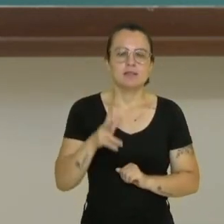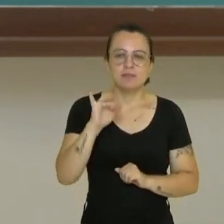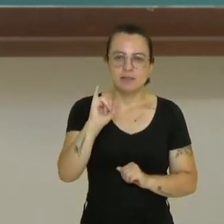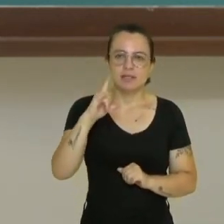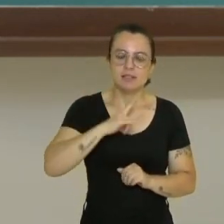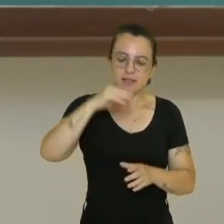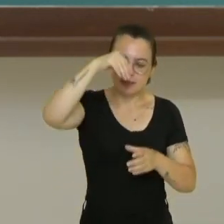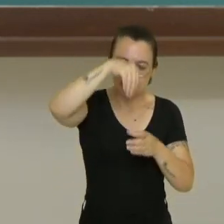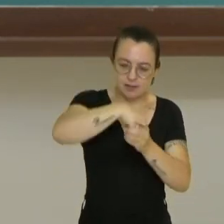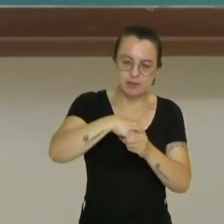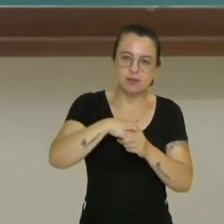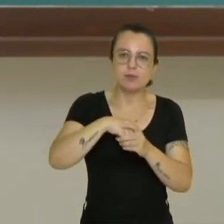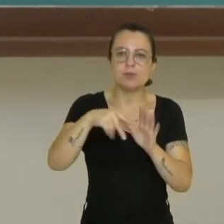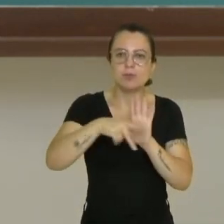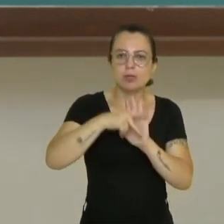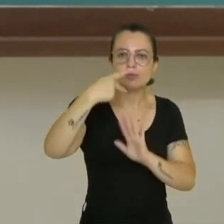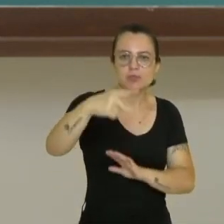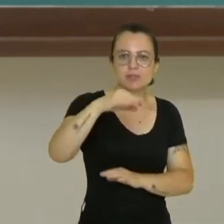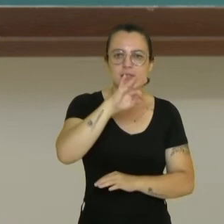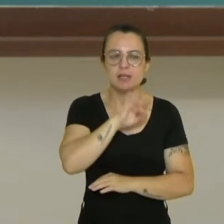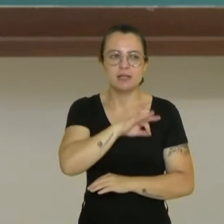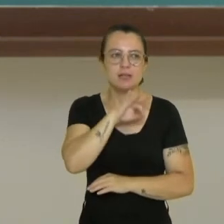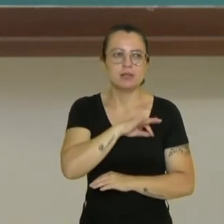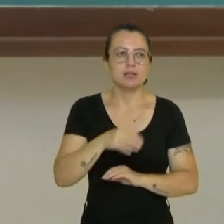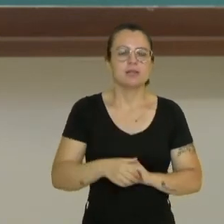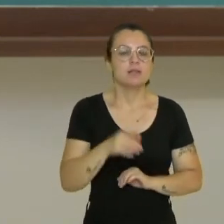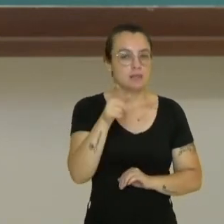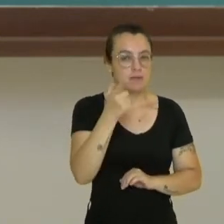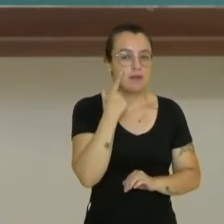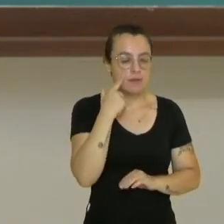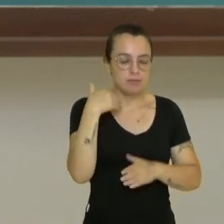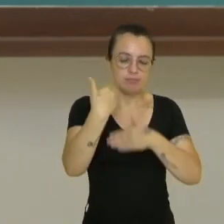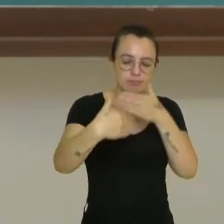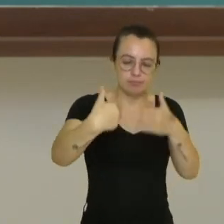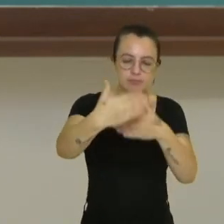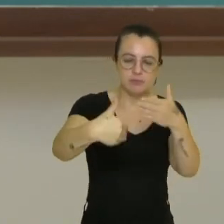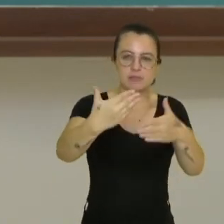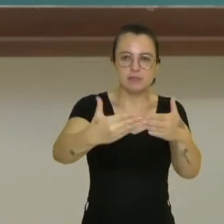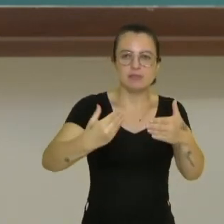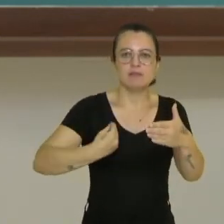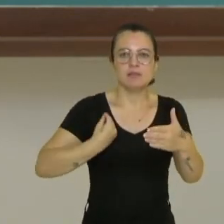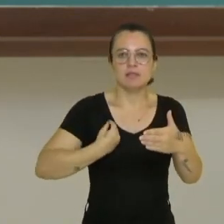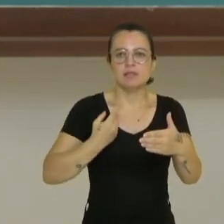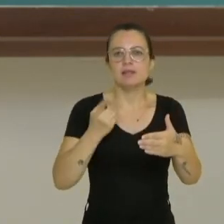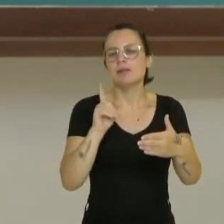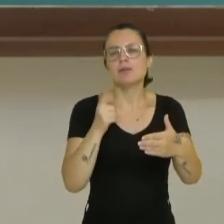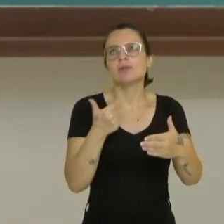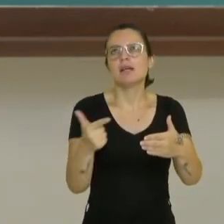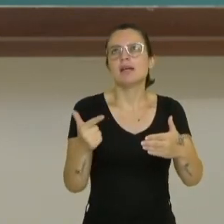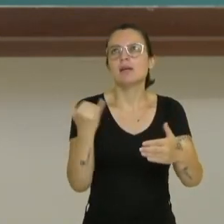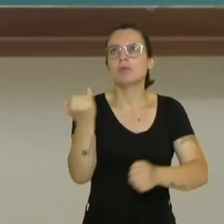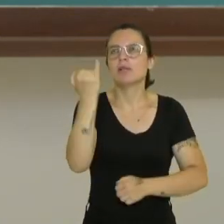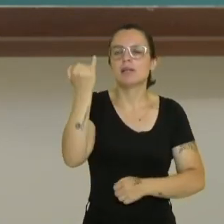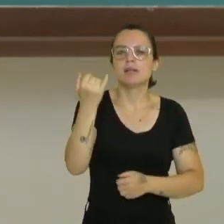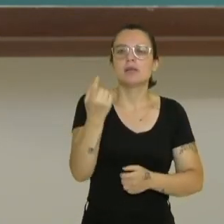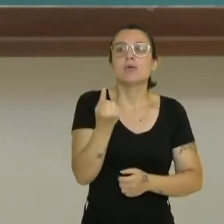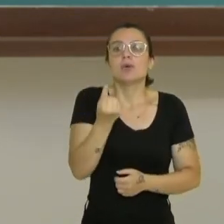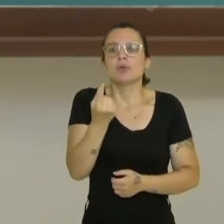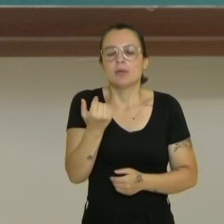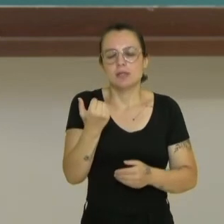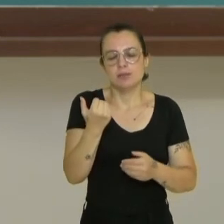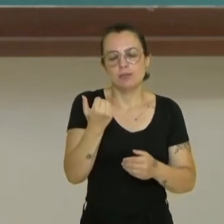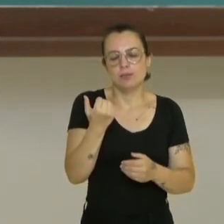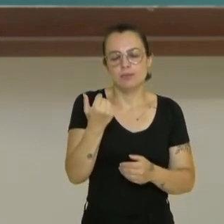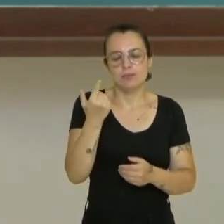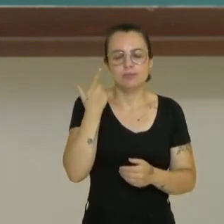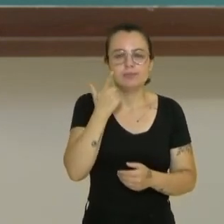da sua renda que você tenha. Porque não, vocês vão ver na vida de vocês que não é o quanto vocês ganham, mas como vocês utilizam esse